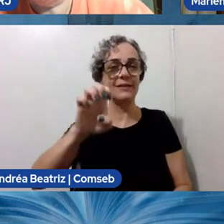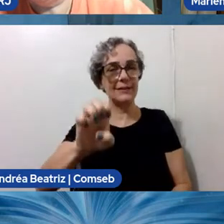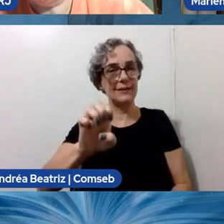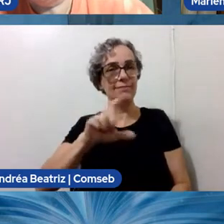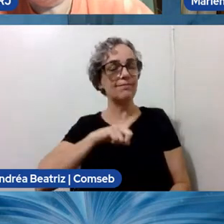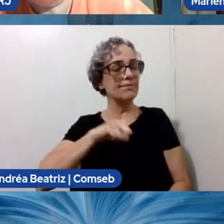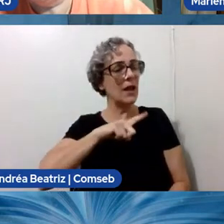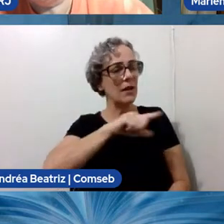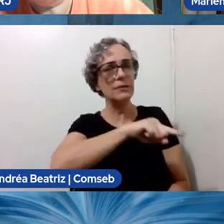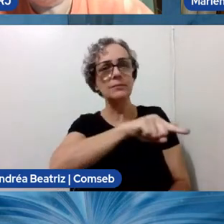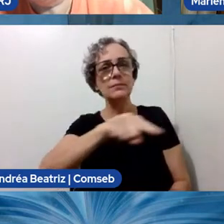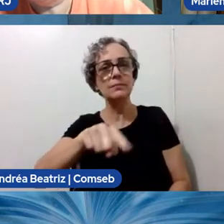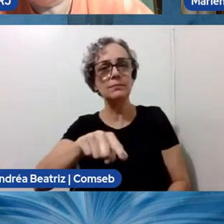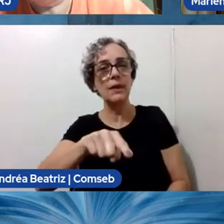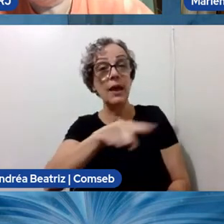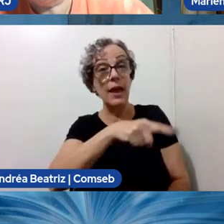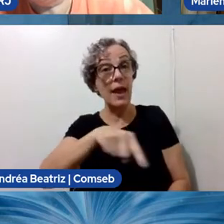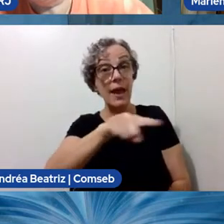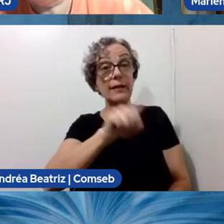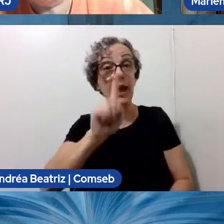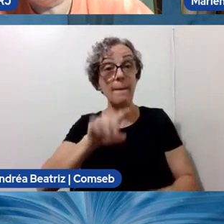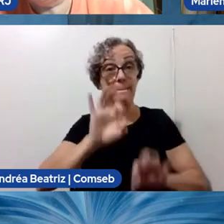já que não espontâneo?